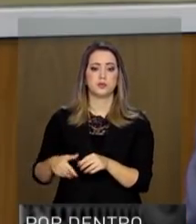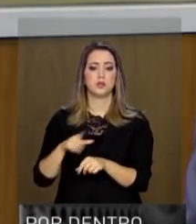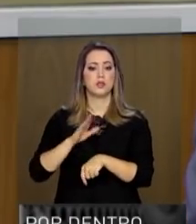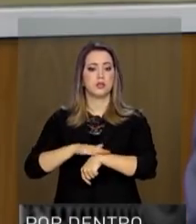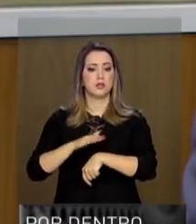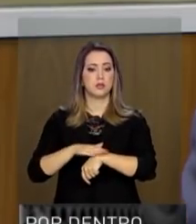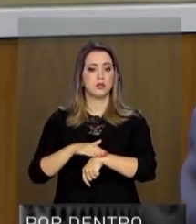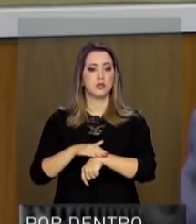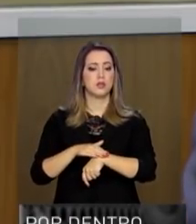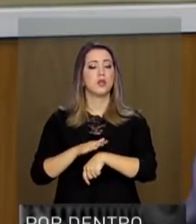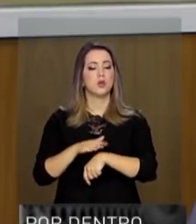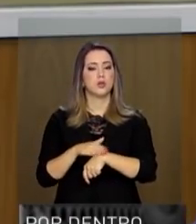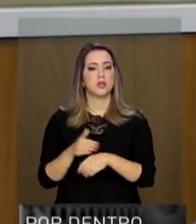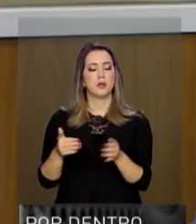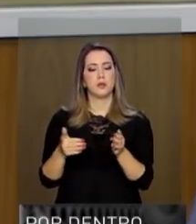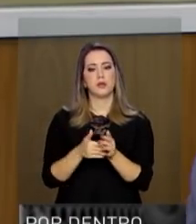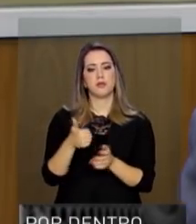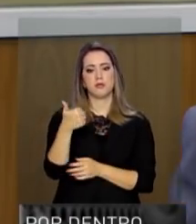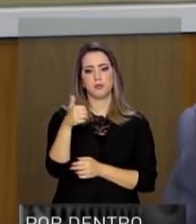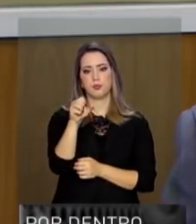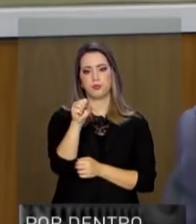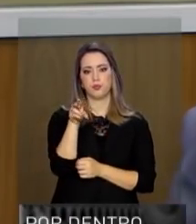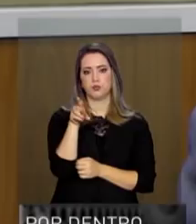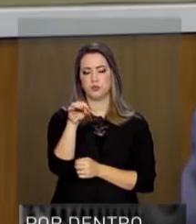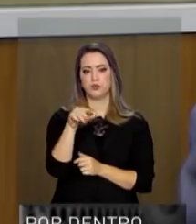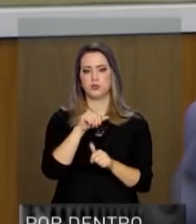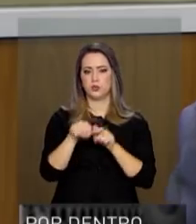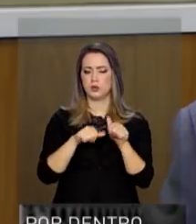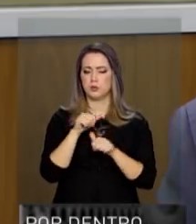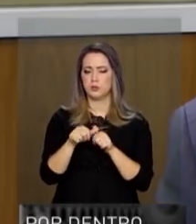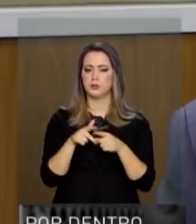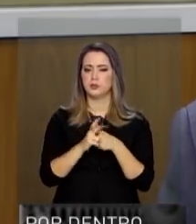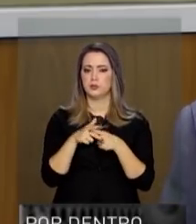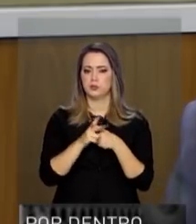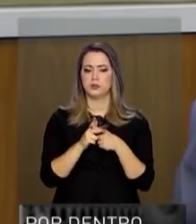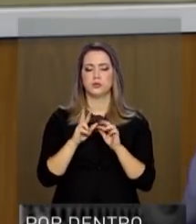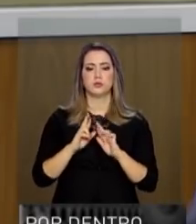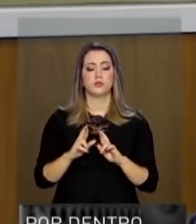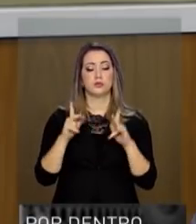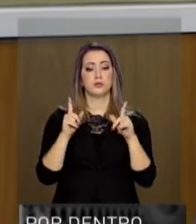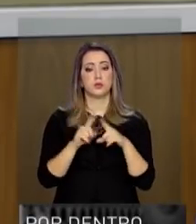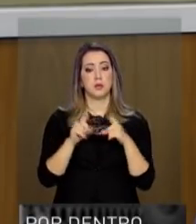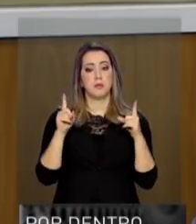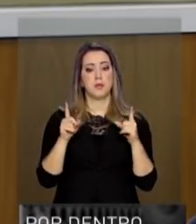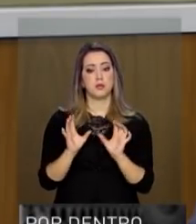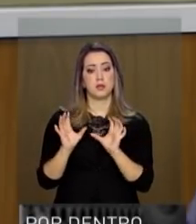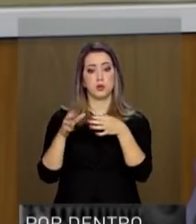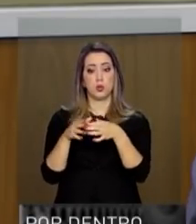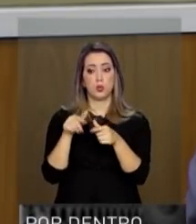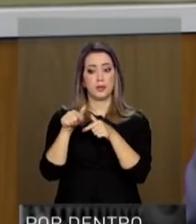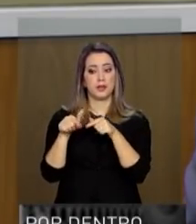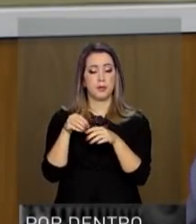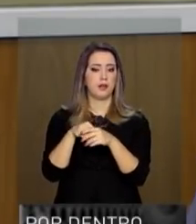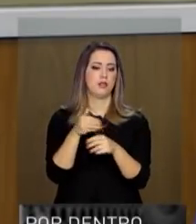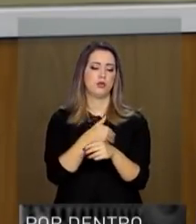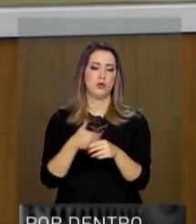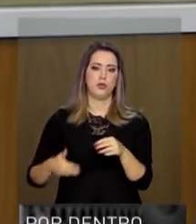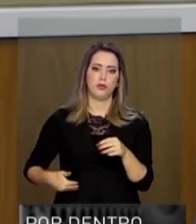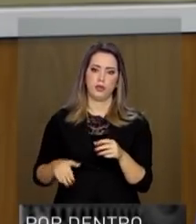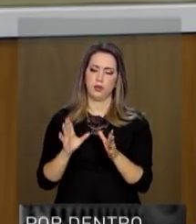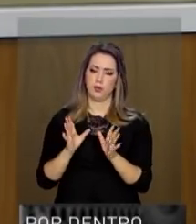de 180 dias para fazer essas adequações, essas diferenciações, mas para os servidores. Em relação